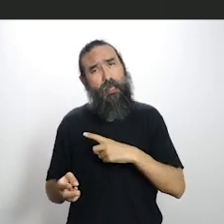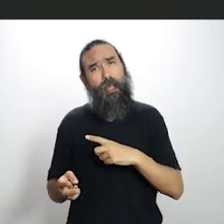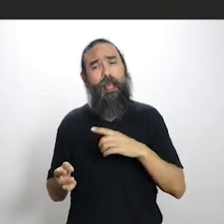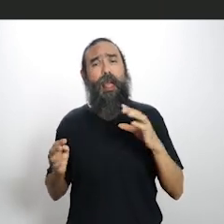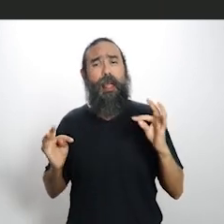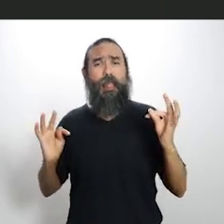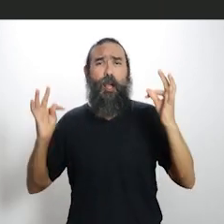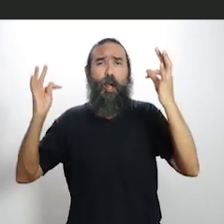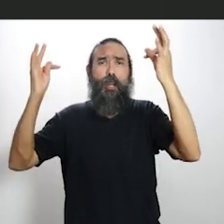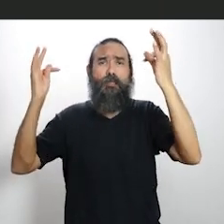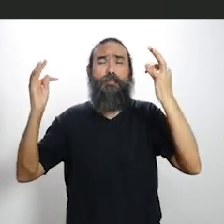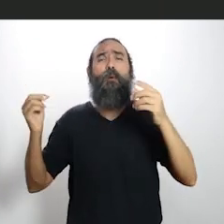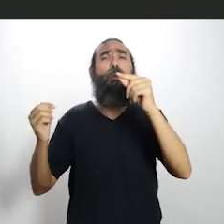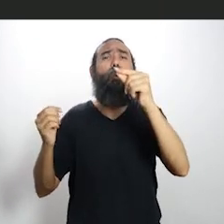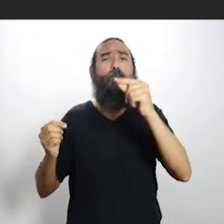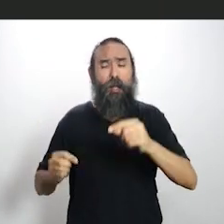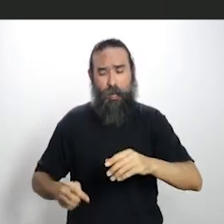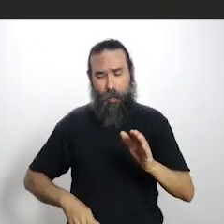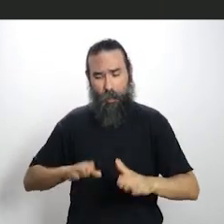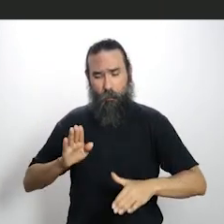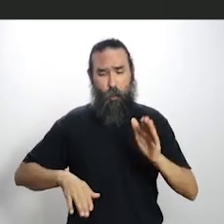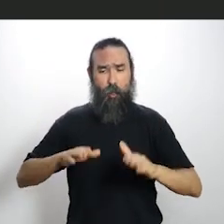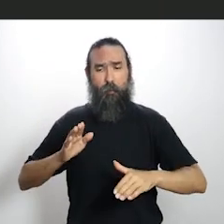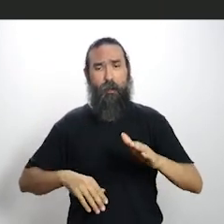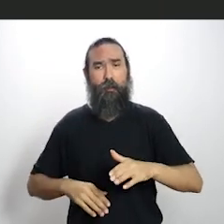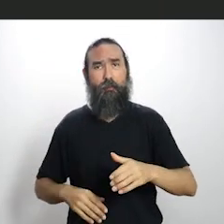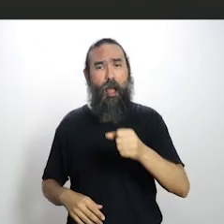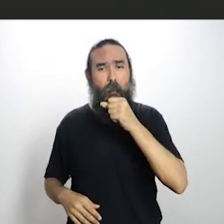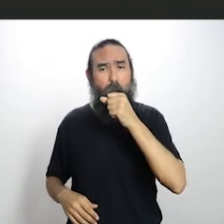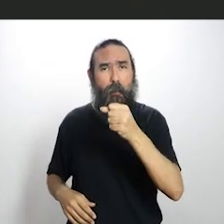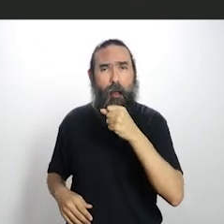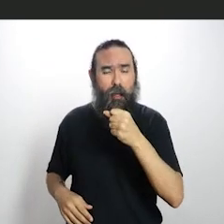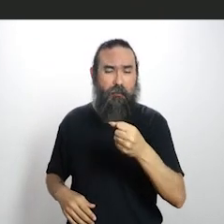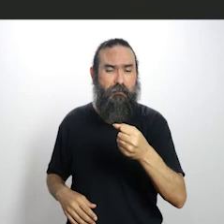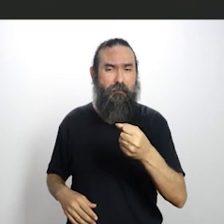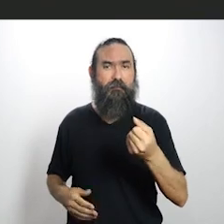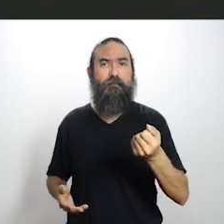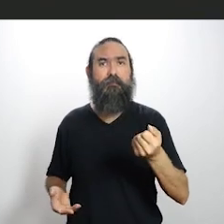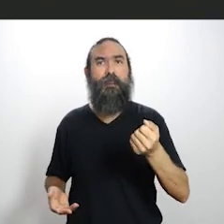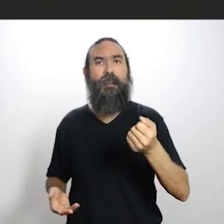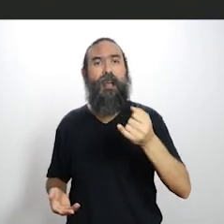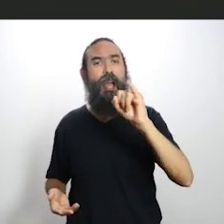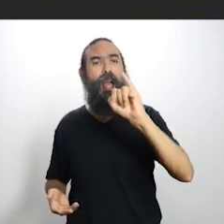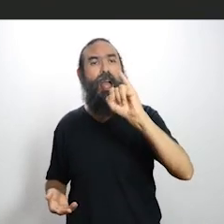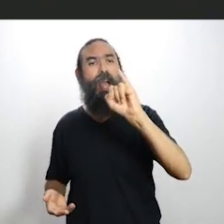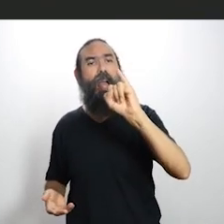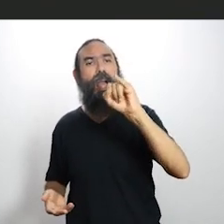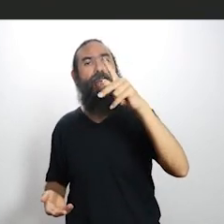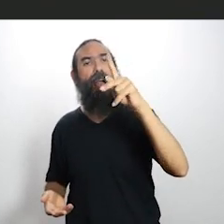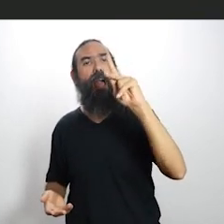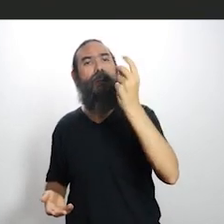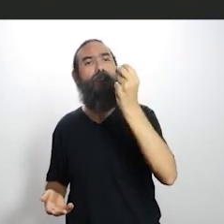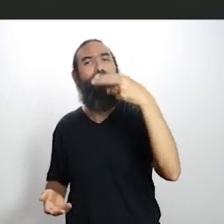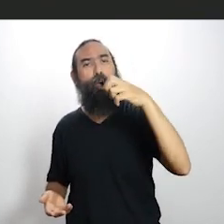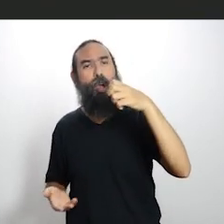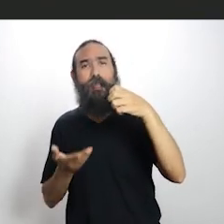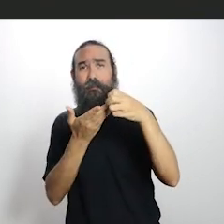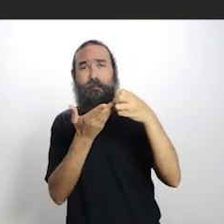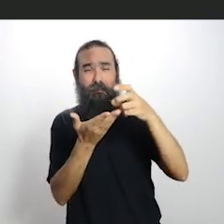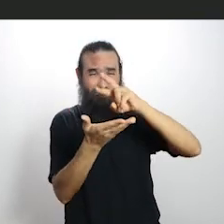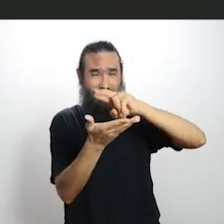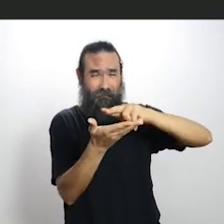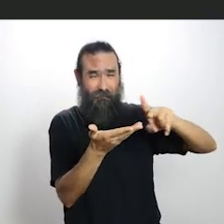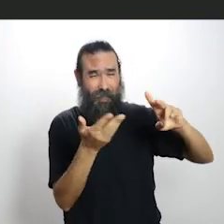recursos criados mas tem vários tem prazo de validade e o meu tambor não é meu corpo sou eu mesmo sabe